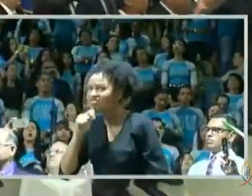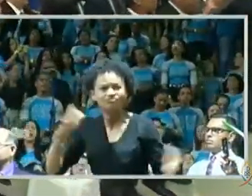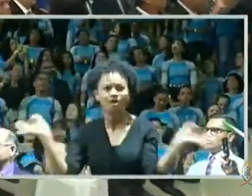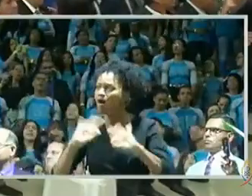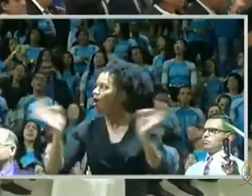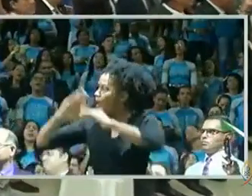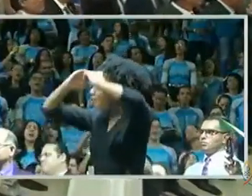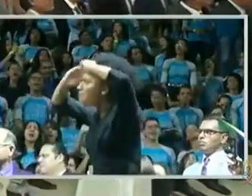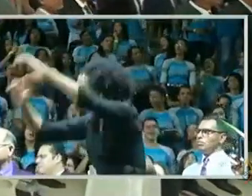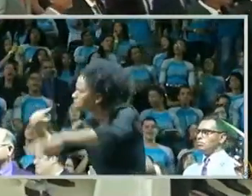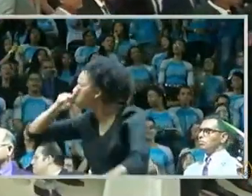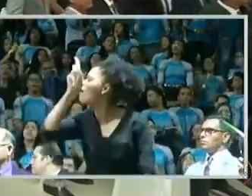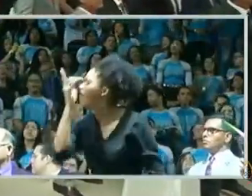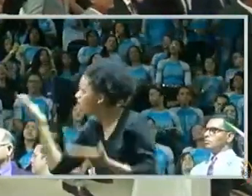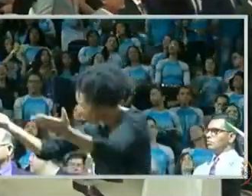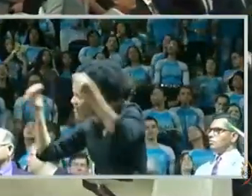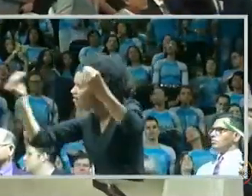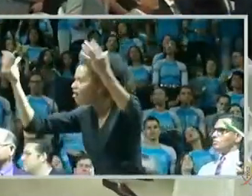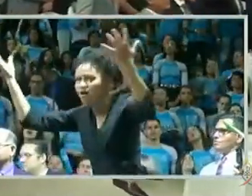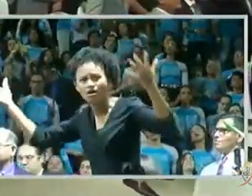não